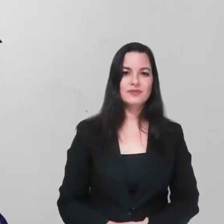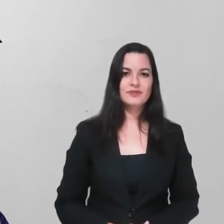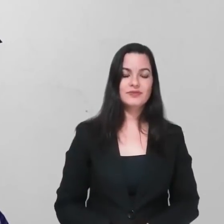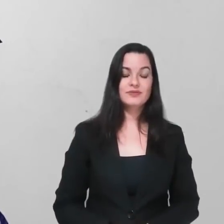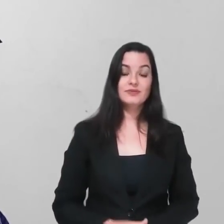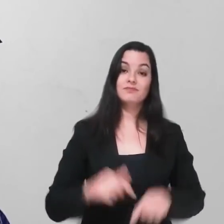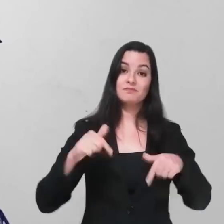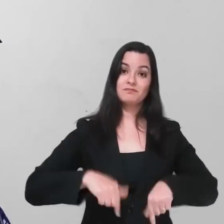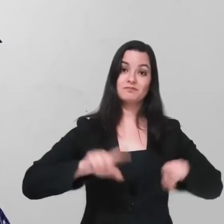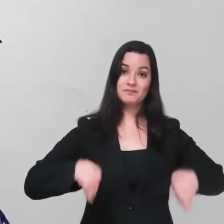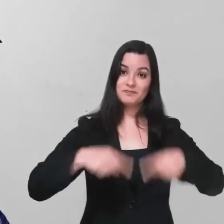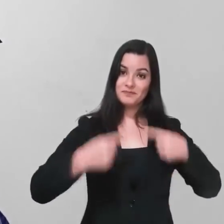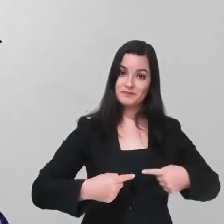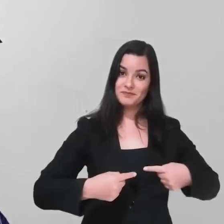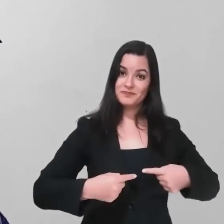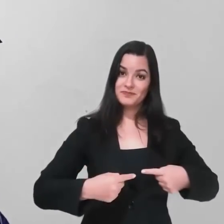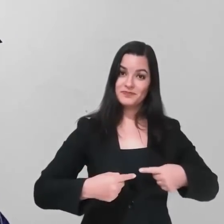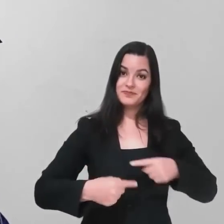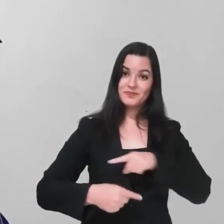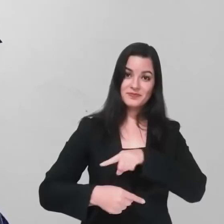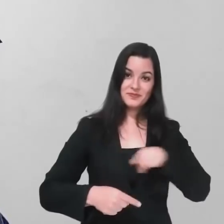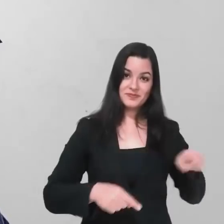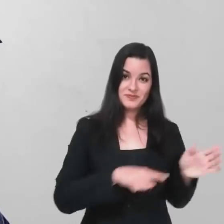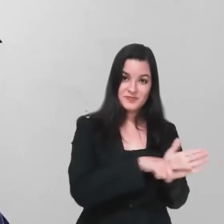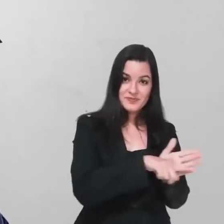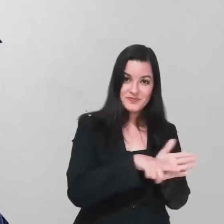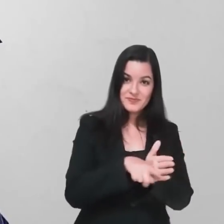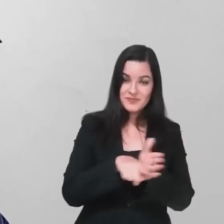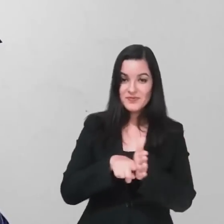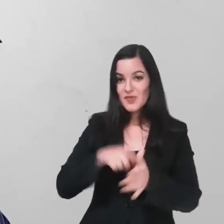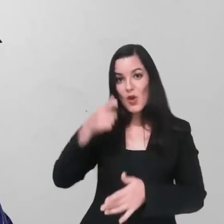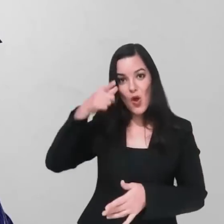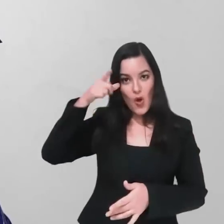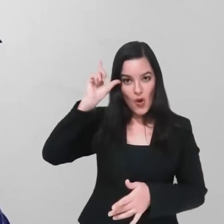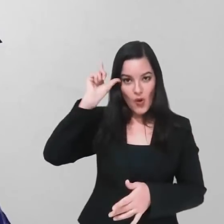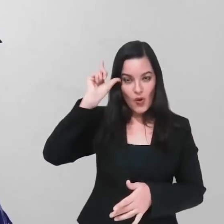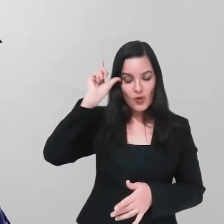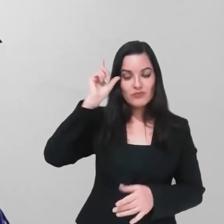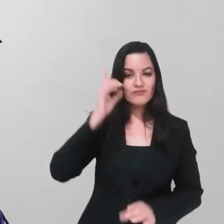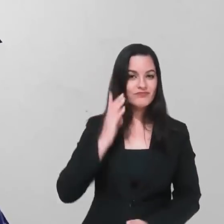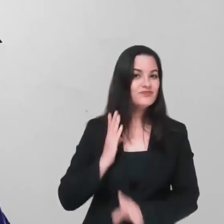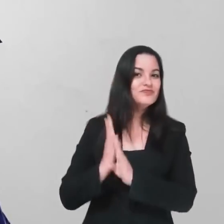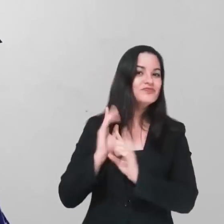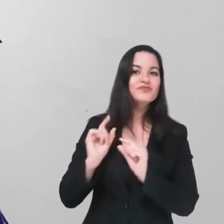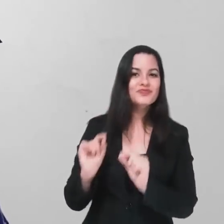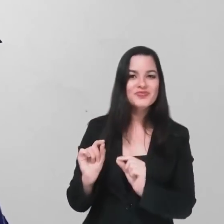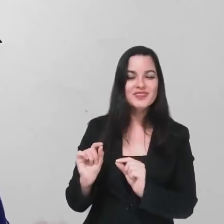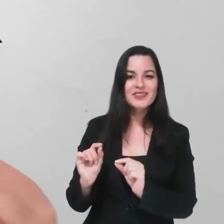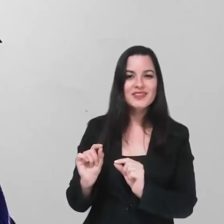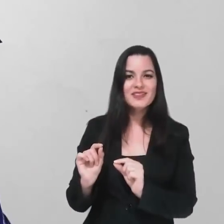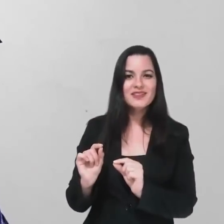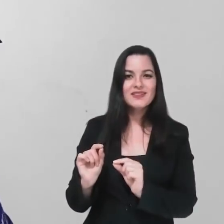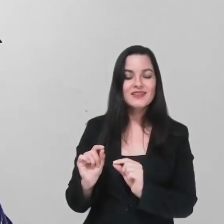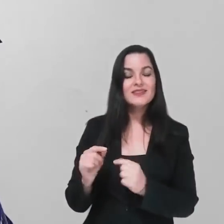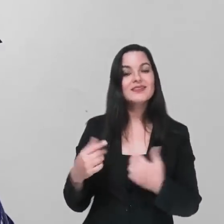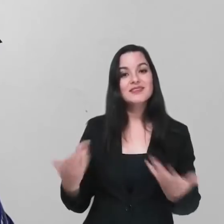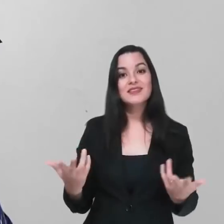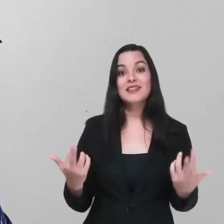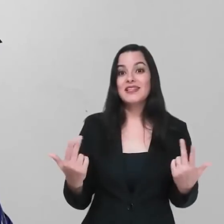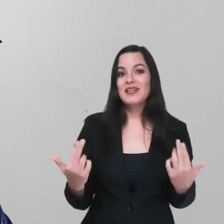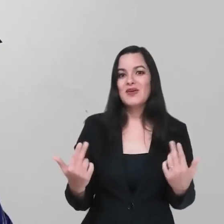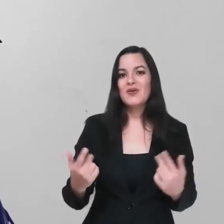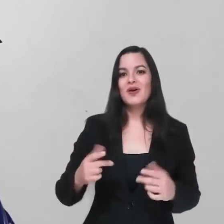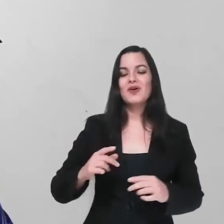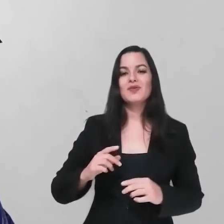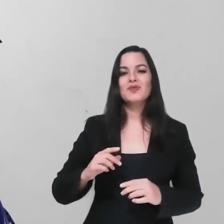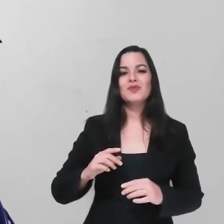neste desafio que eu pedi para que vocês investigassem ontem, a descoberta é que, assim como a